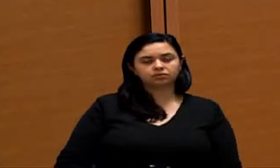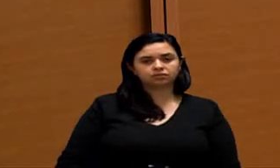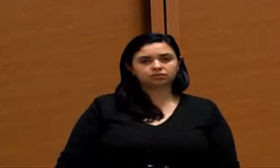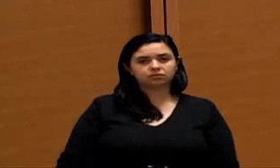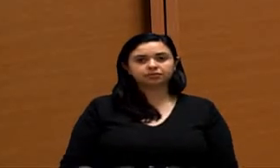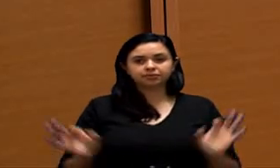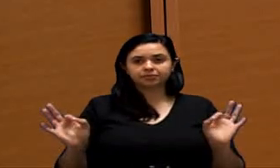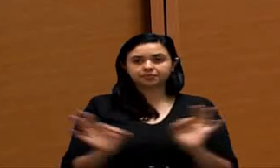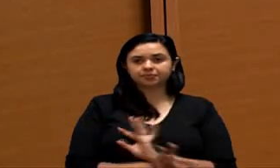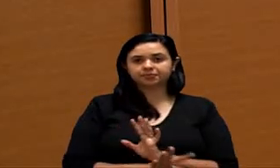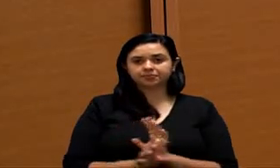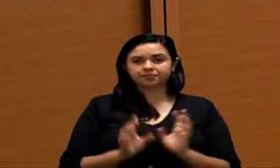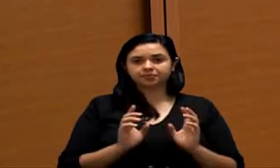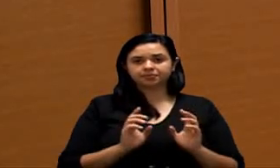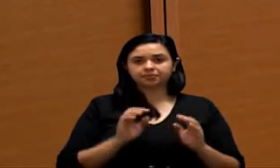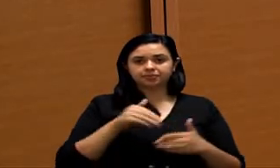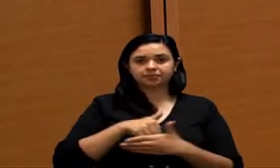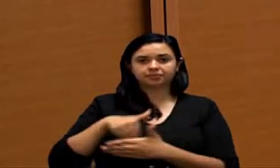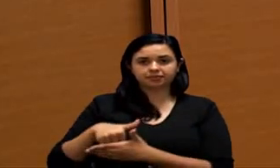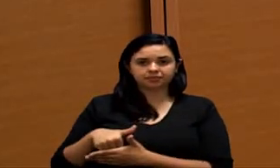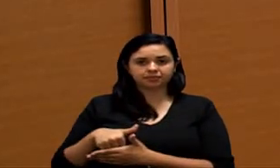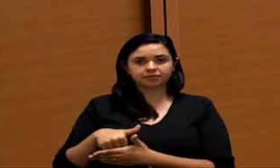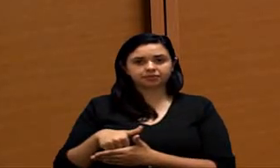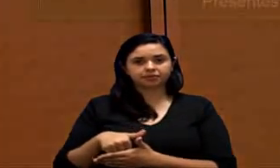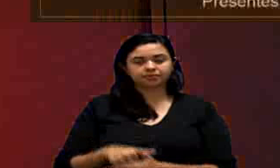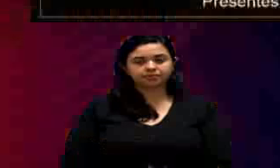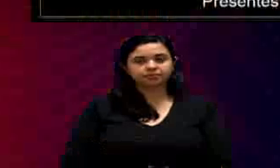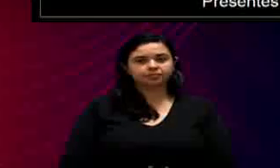É encerrada a votação?